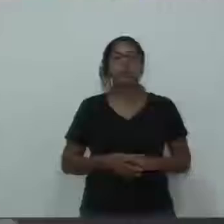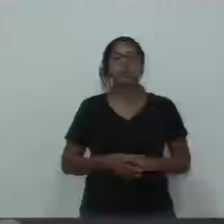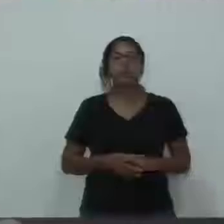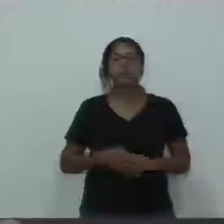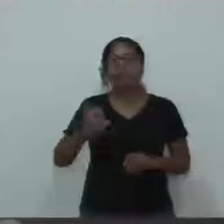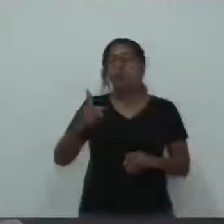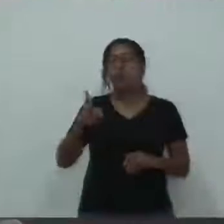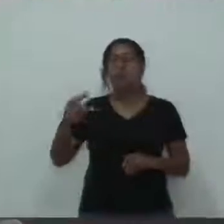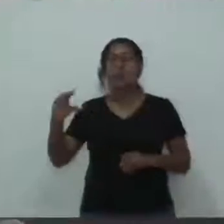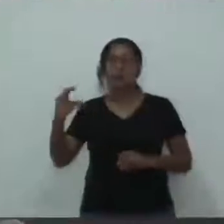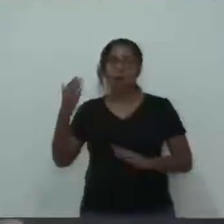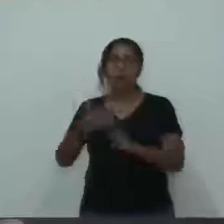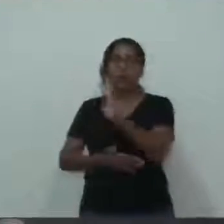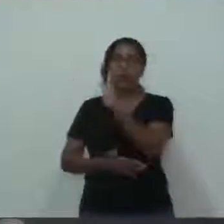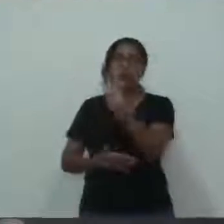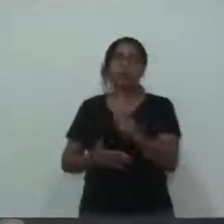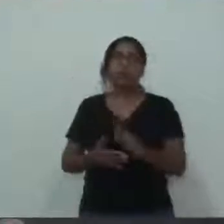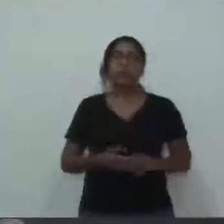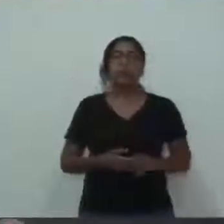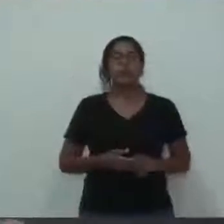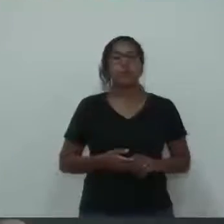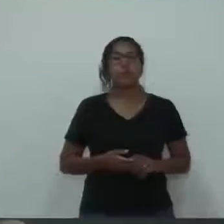Vereador Edson PC. Aprovo.